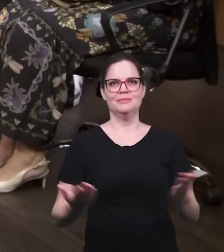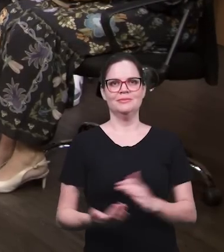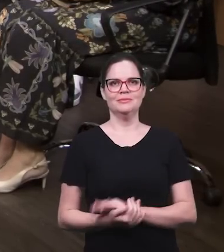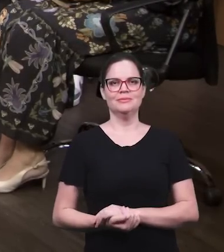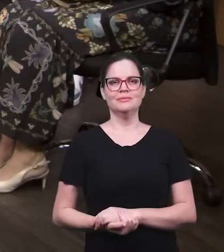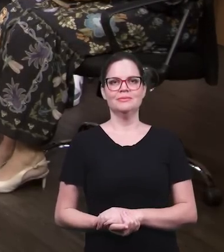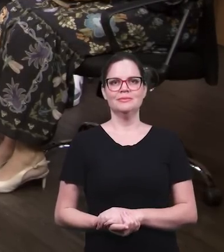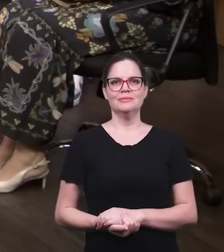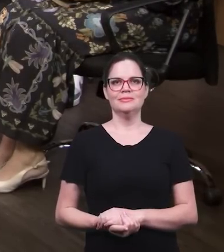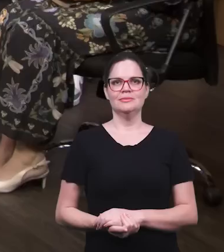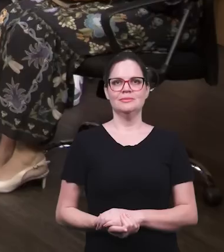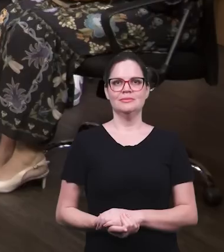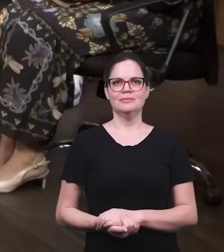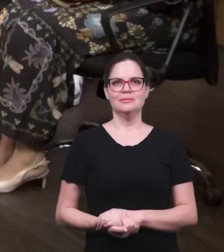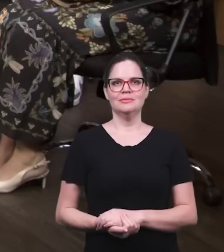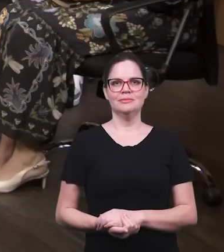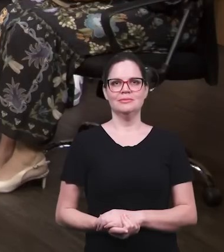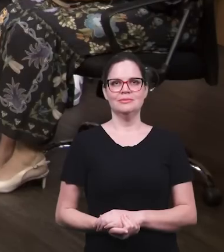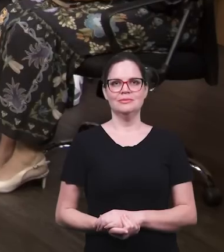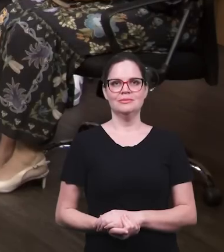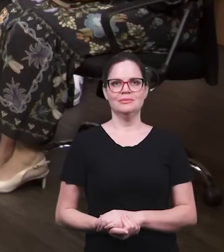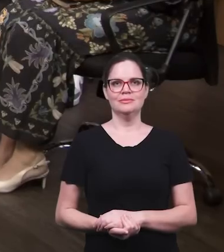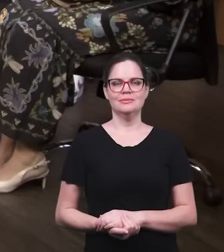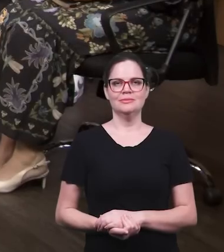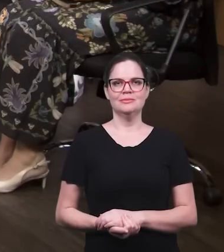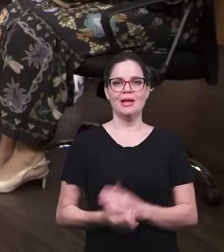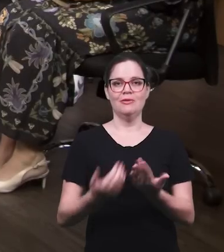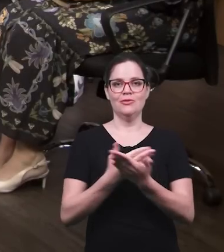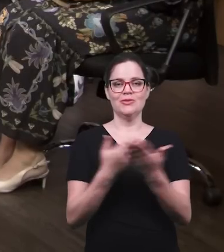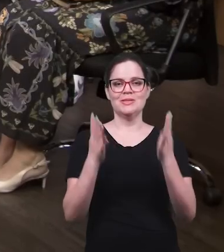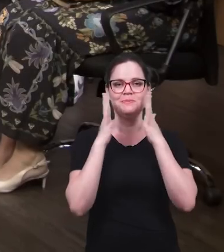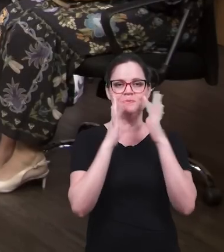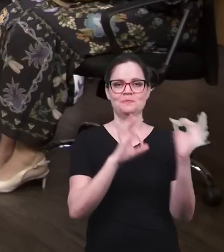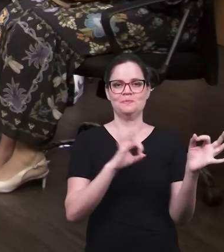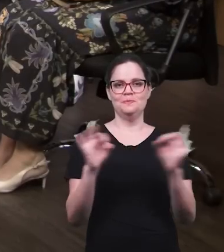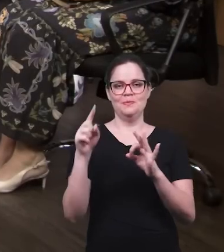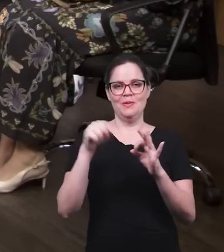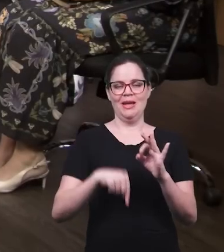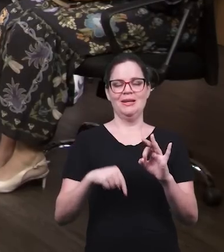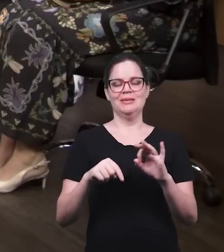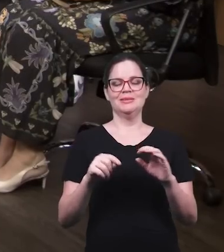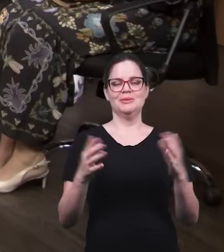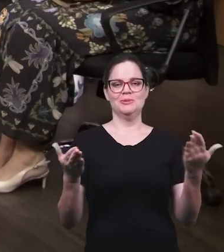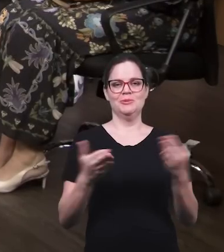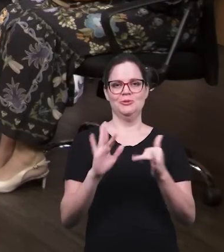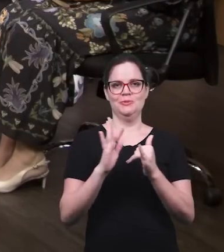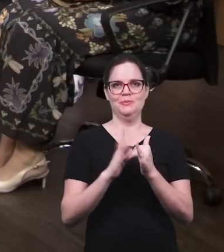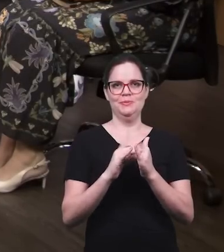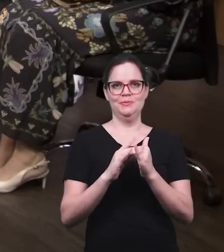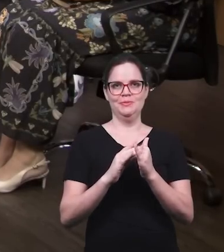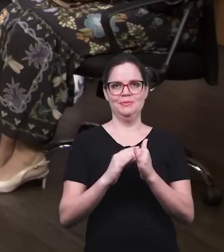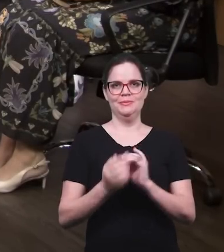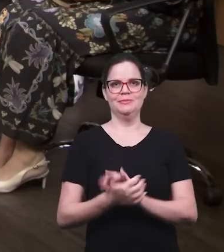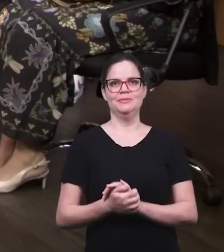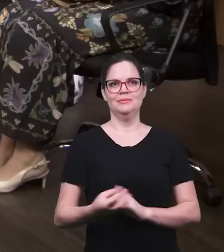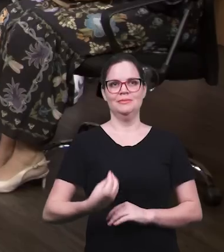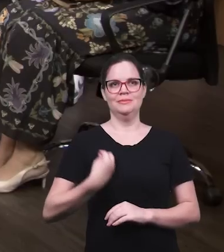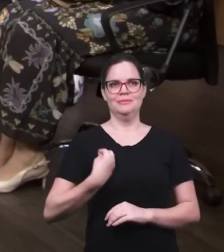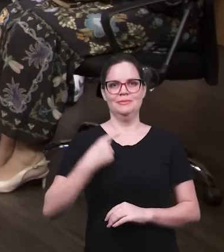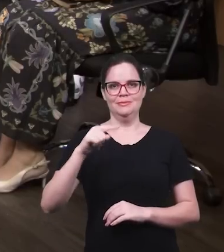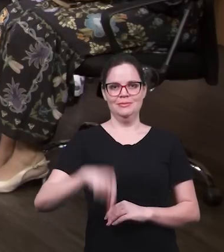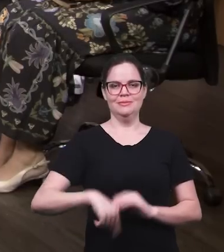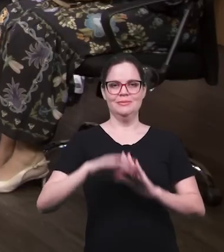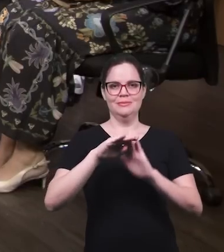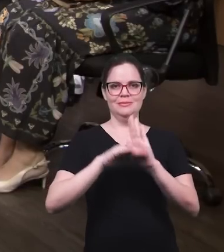Senhor Jesus a todos os irmãos, a todos os jovens que estão conosco conectados, que estão nos assistindo,